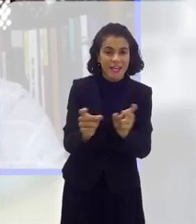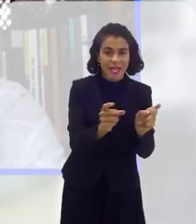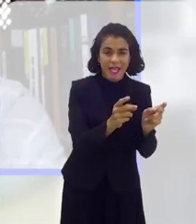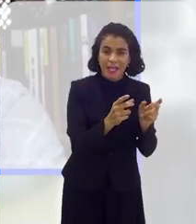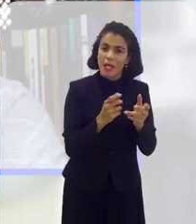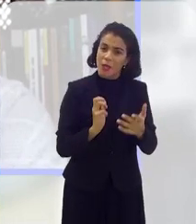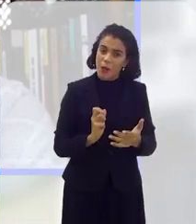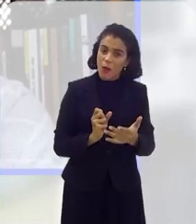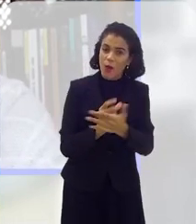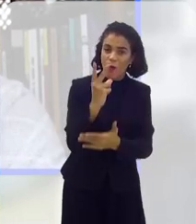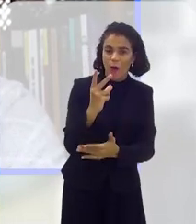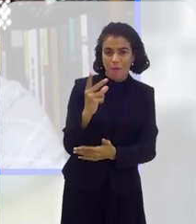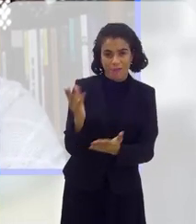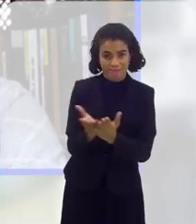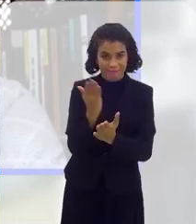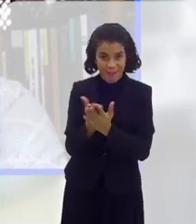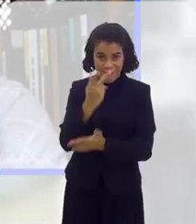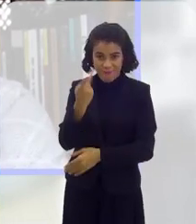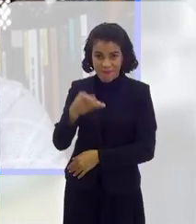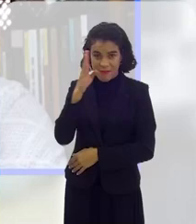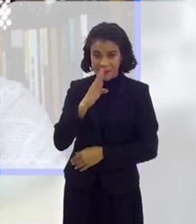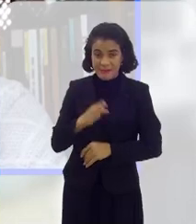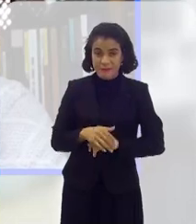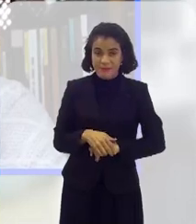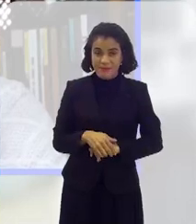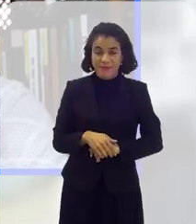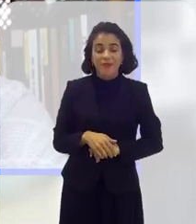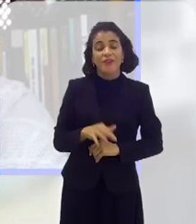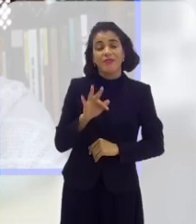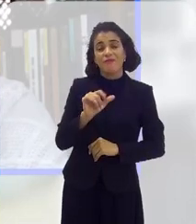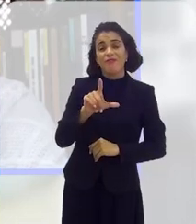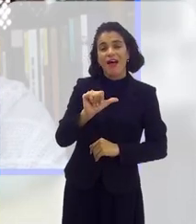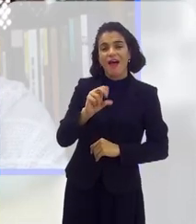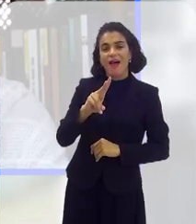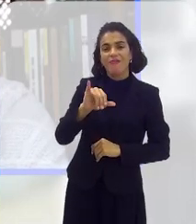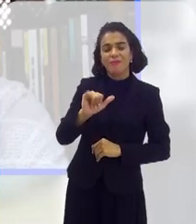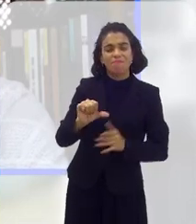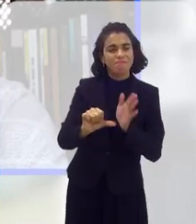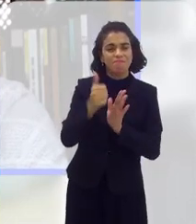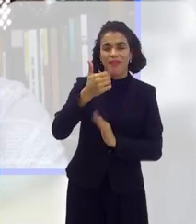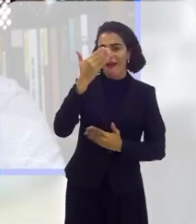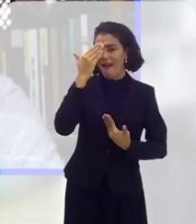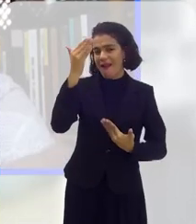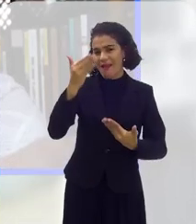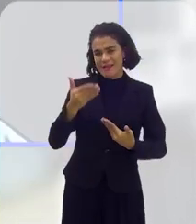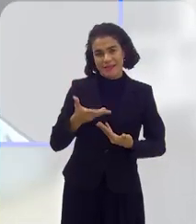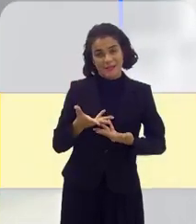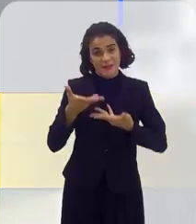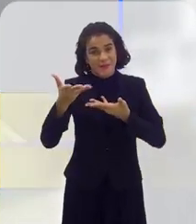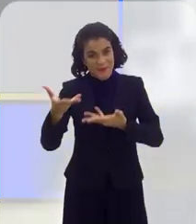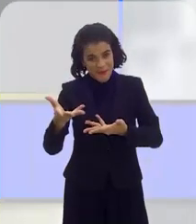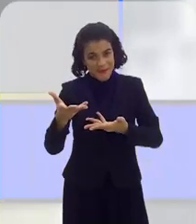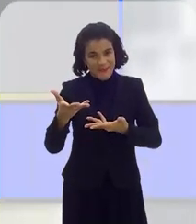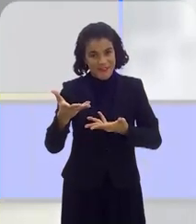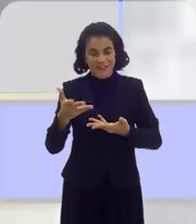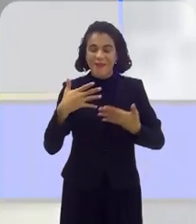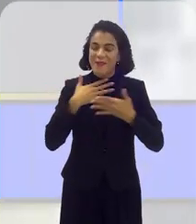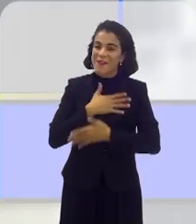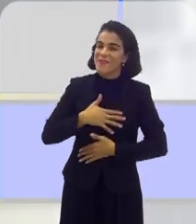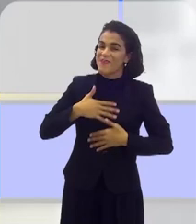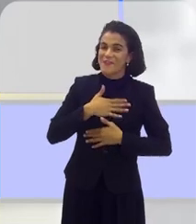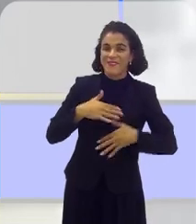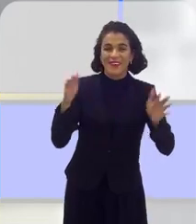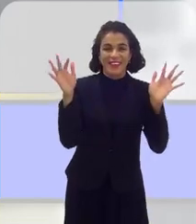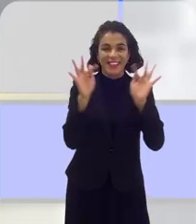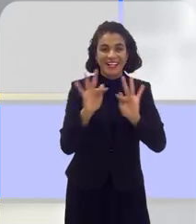dos livros aqui no país. Flávia, primeiro eu quero agradecer aí pelo convite, fiquei muito